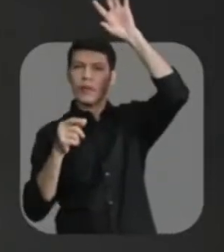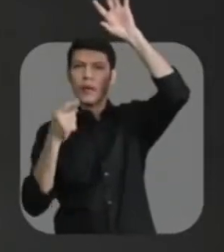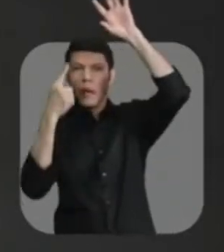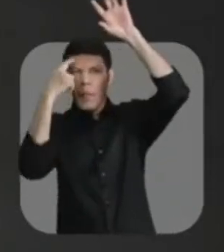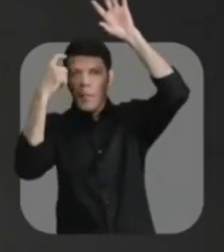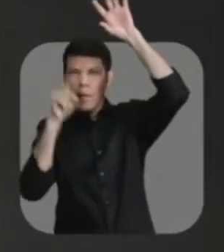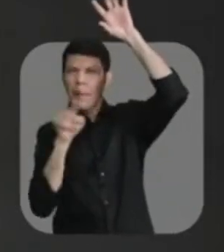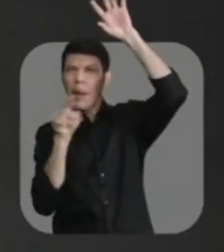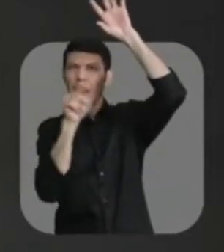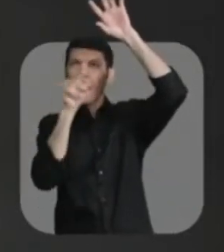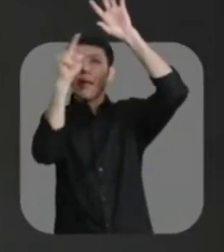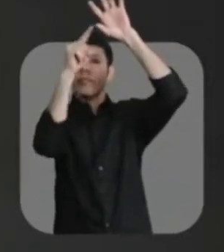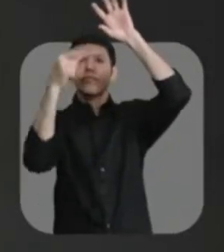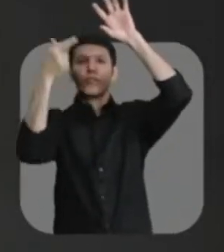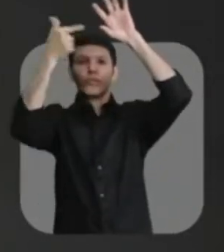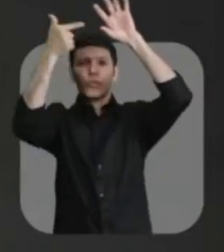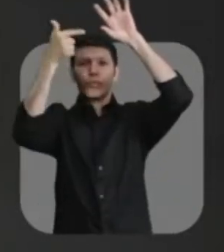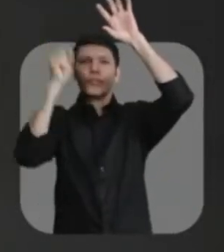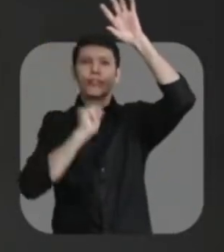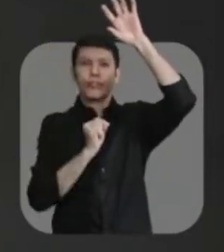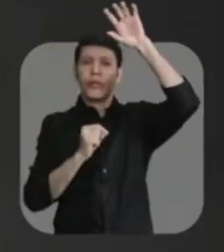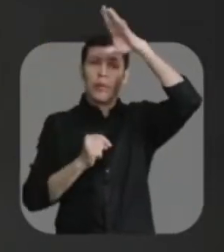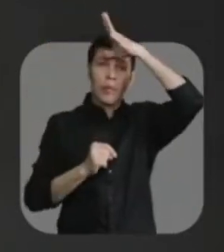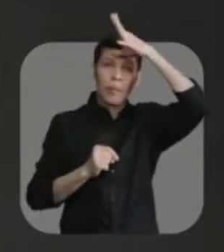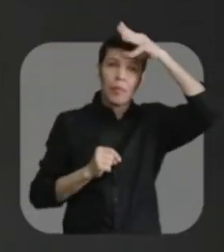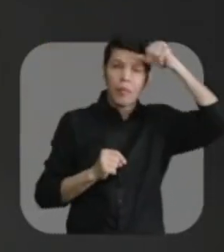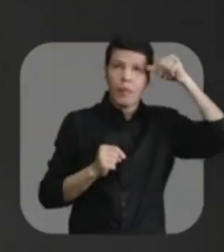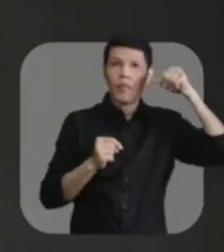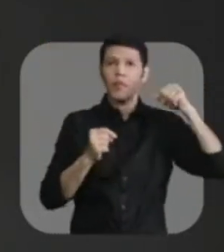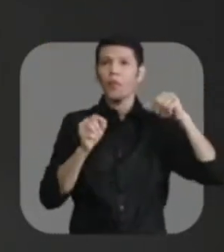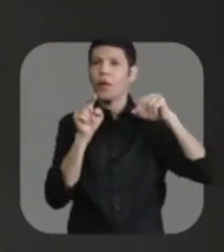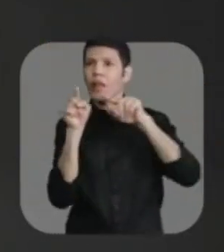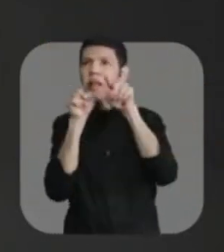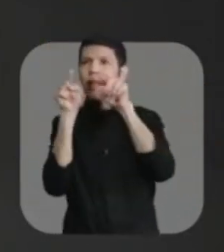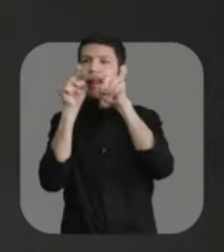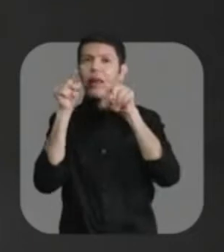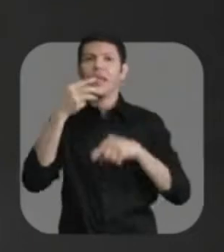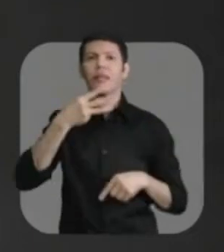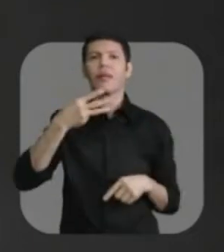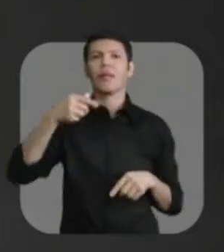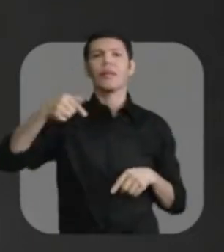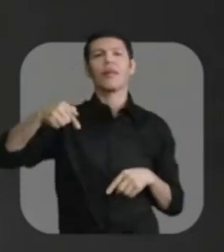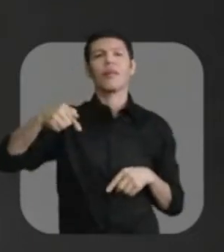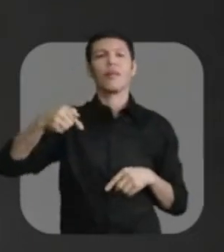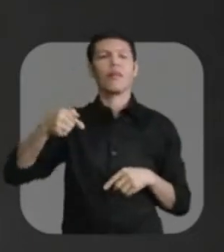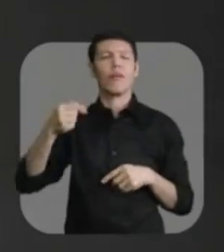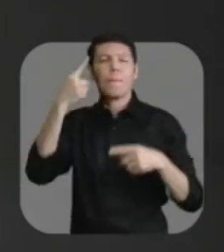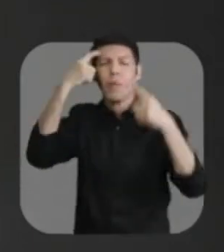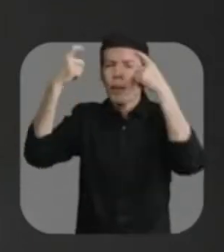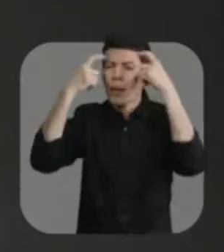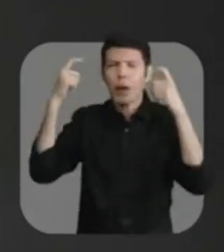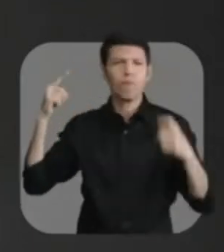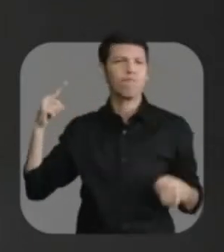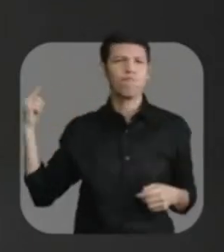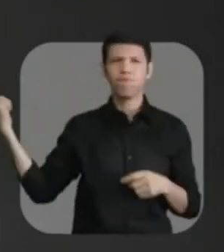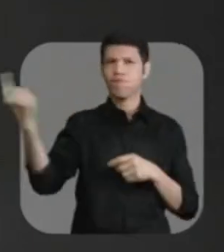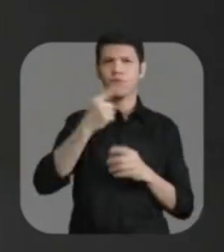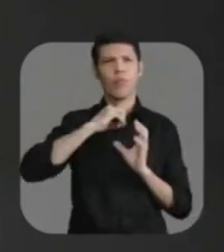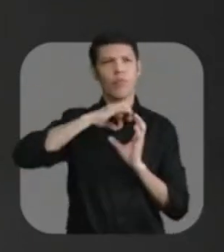mais violento do Brasil, perdendo apenas para o Amapá. E Manaus é a 37ª cidade mais violenta do